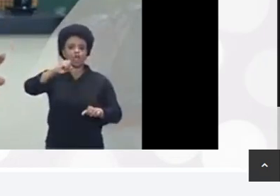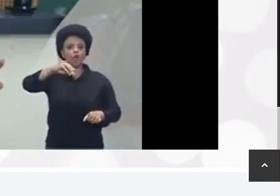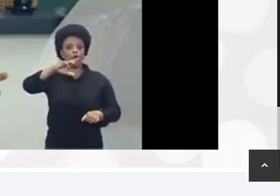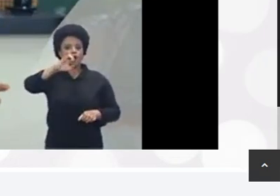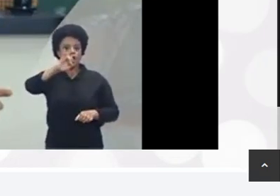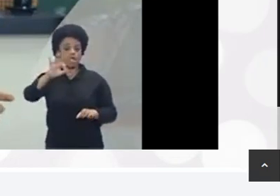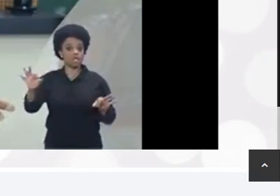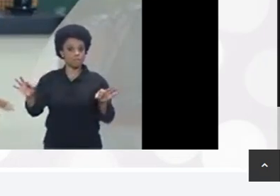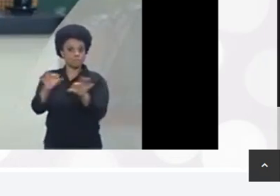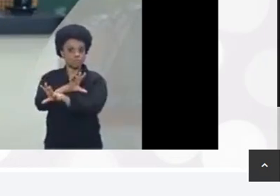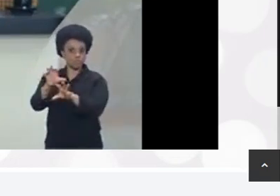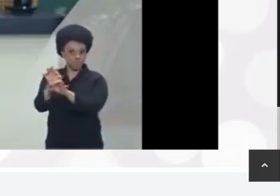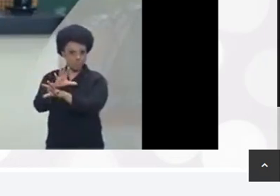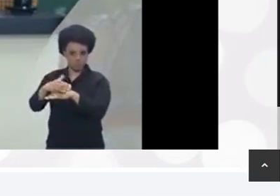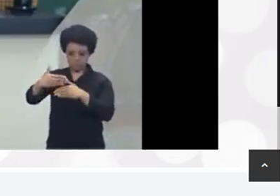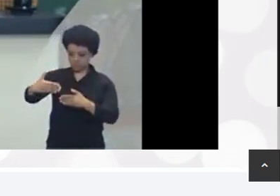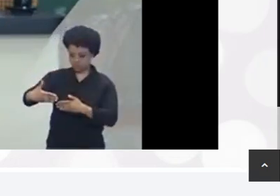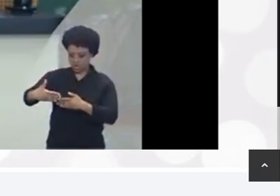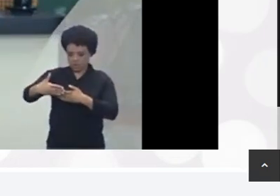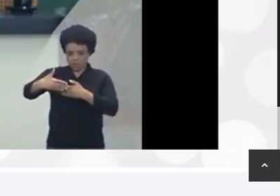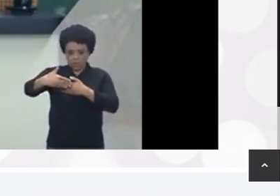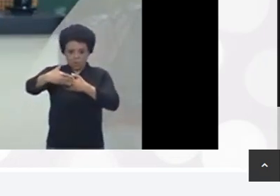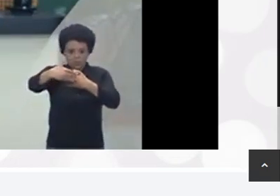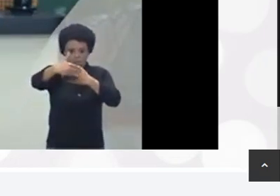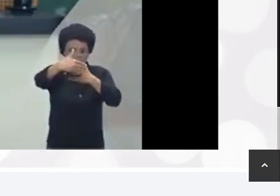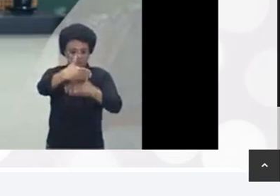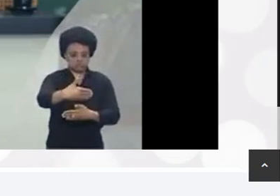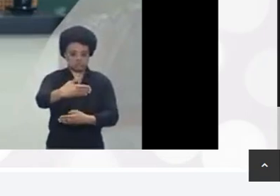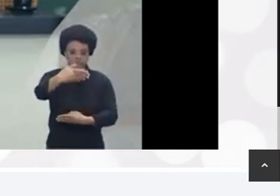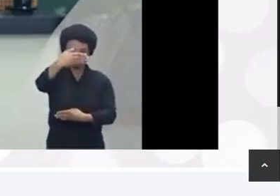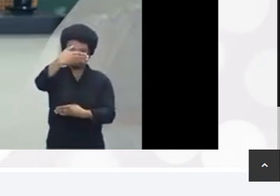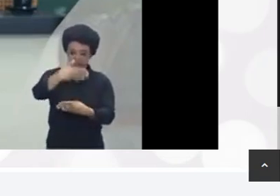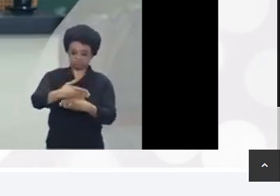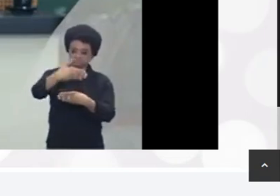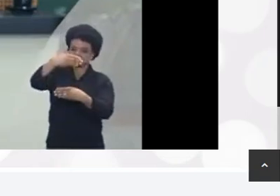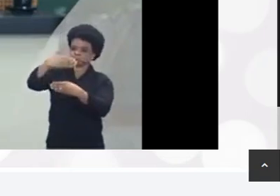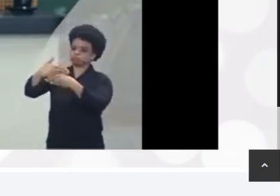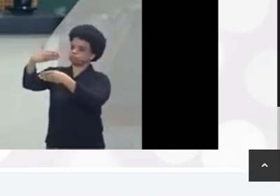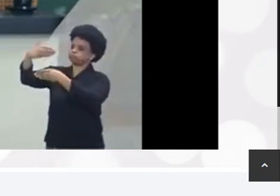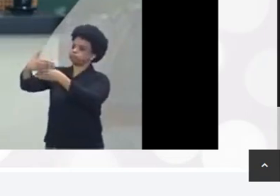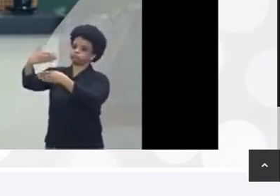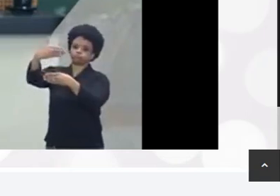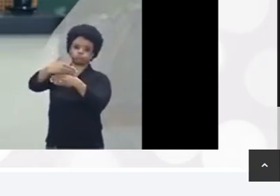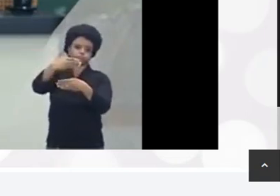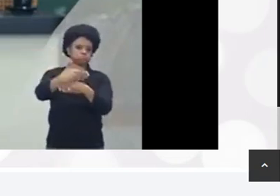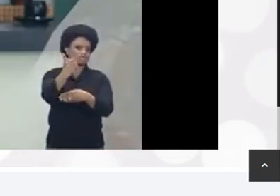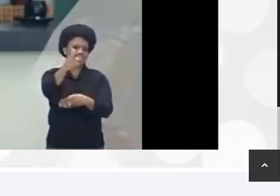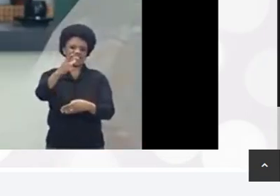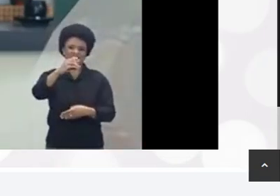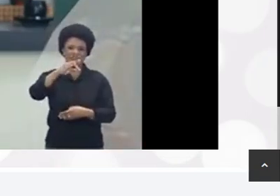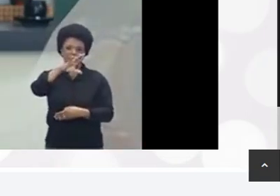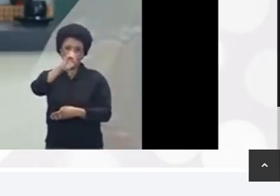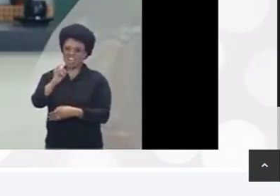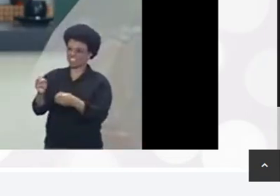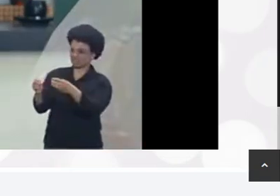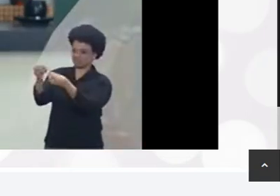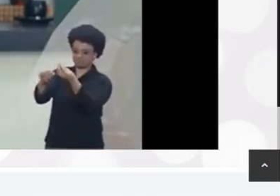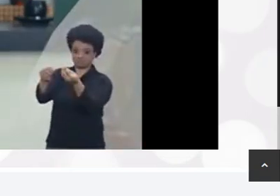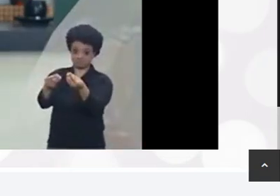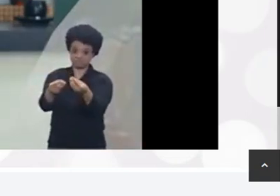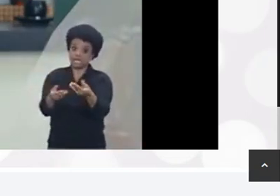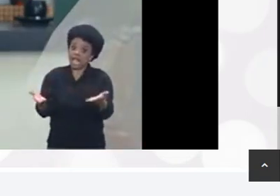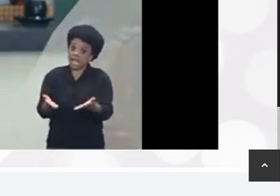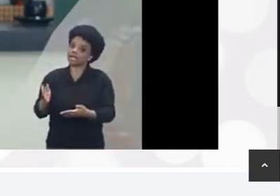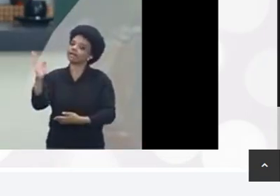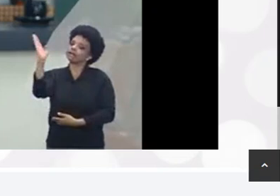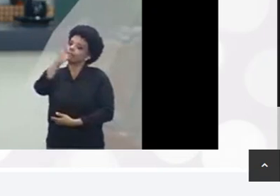que faz steel frame e ele já leva pronto na obra e você encaixa um no outro. Então não tem aqueles concretos todos em obra. O wood frame aqui no Brasil